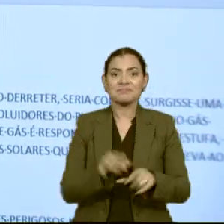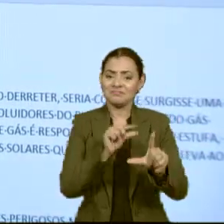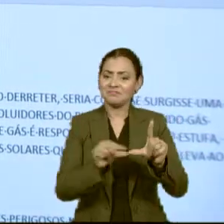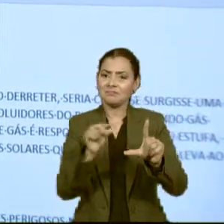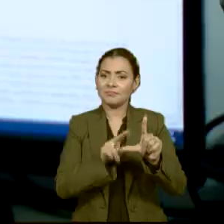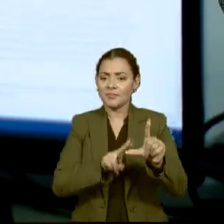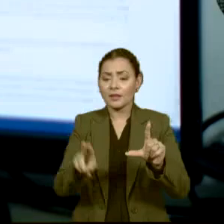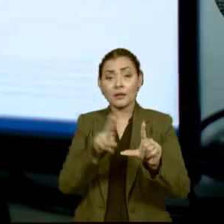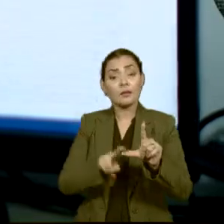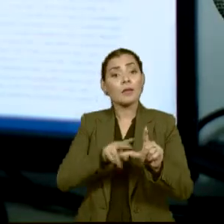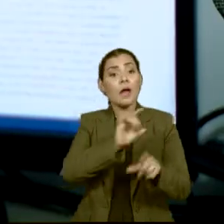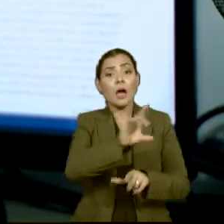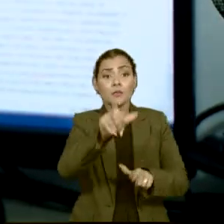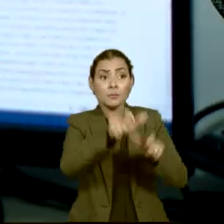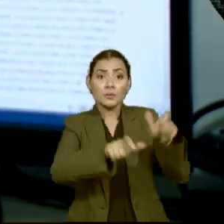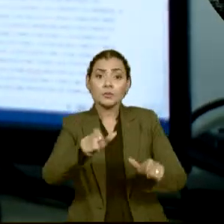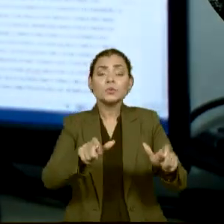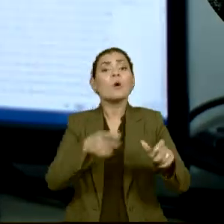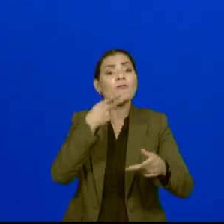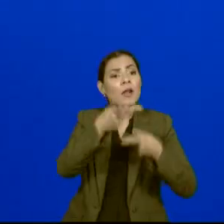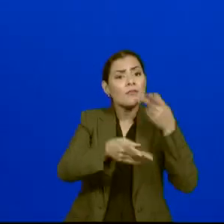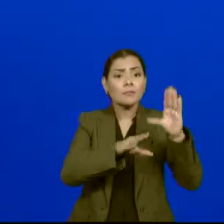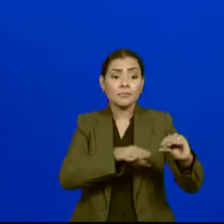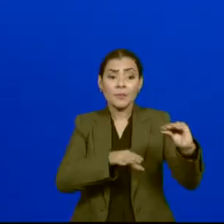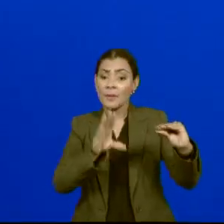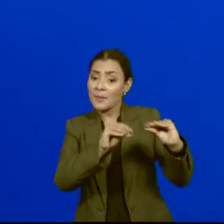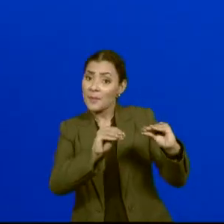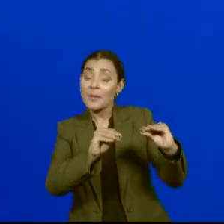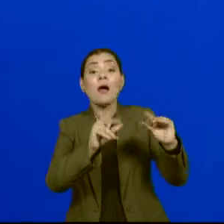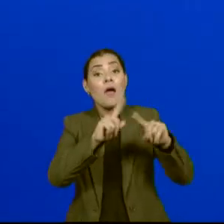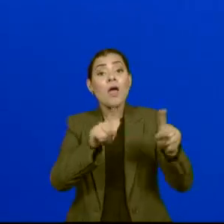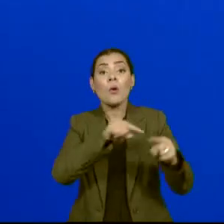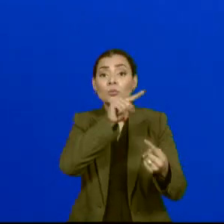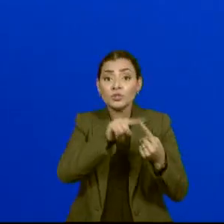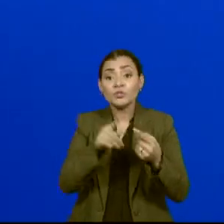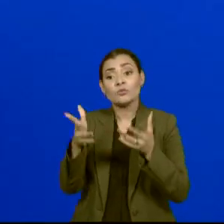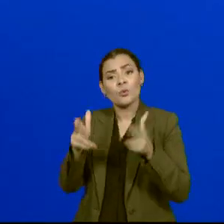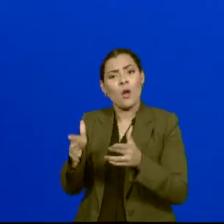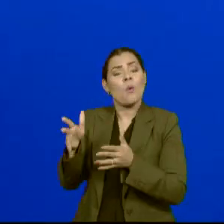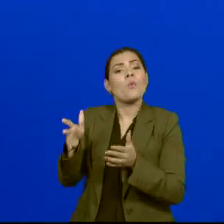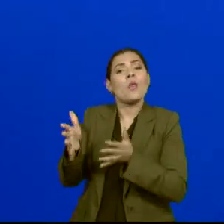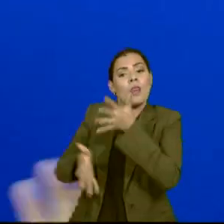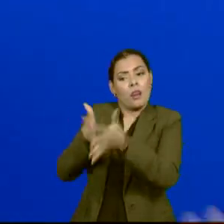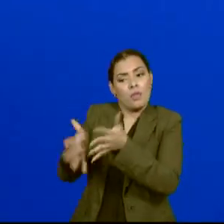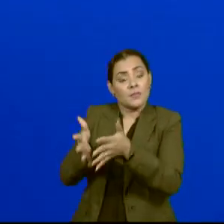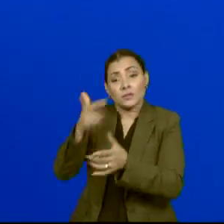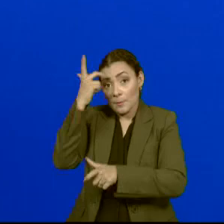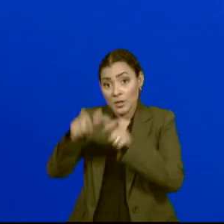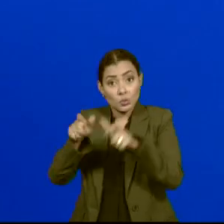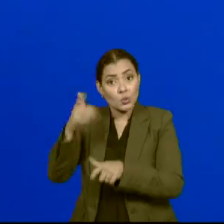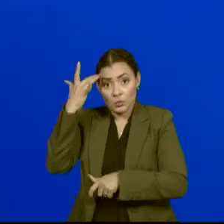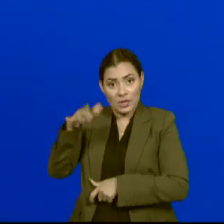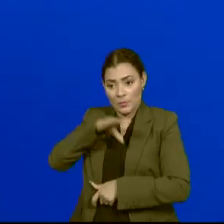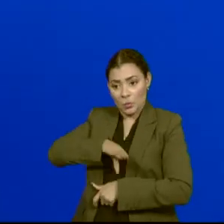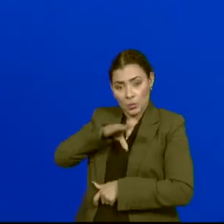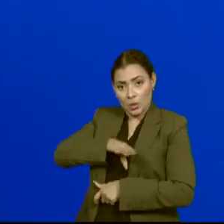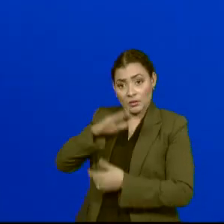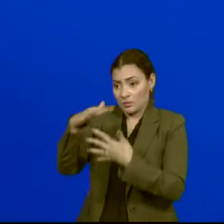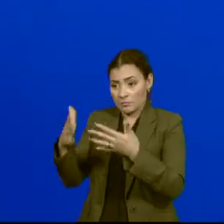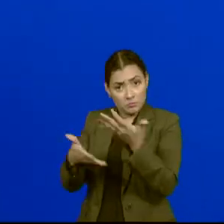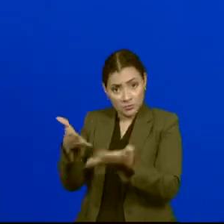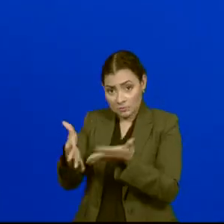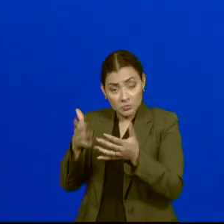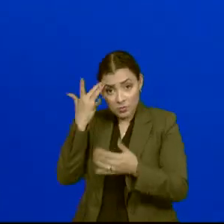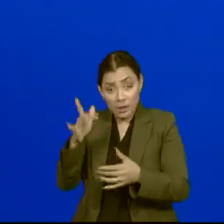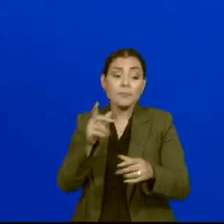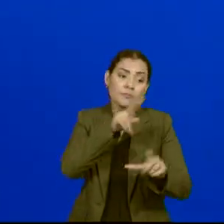por baixo do vídeo dizendo que cada pessoa está falando, que é quase o mesmo público-alvo das libras, são para aqueles que não entendem a língua brasileira de